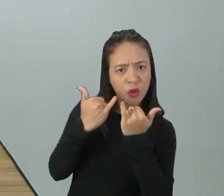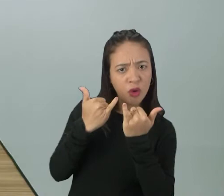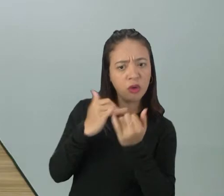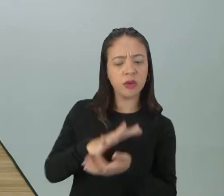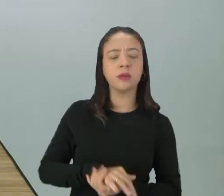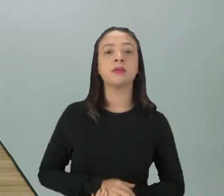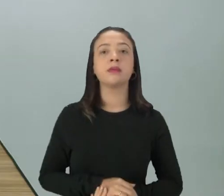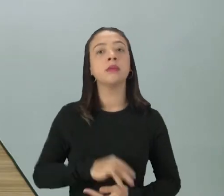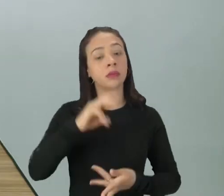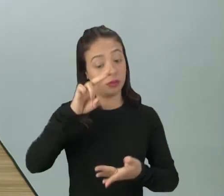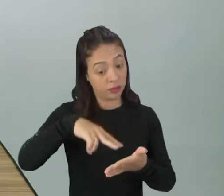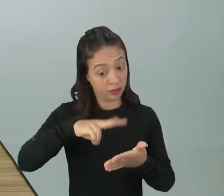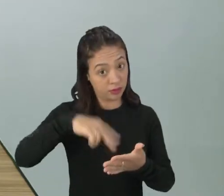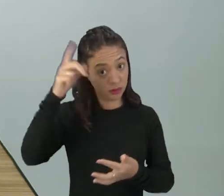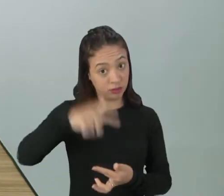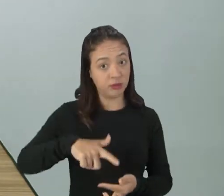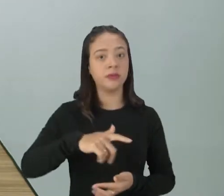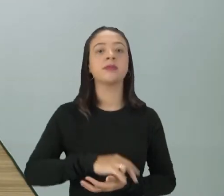Vamos ler novamente.